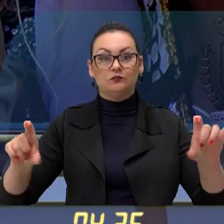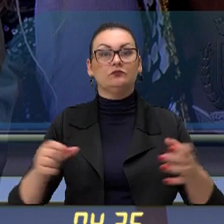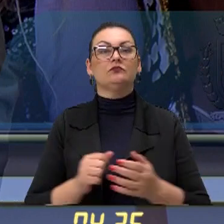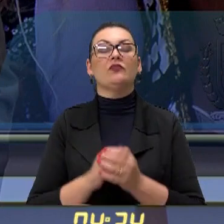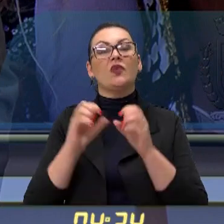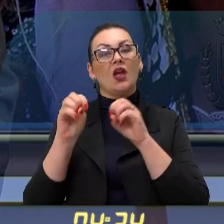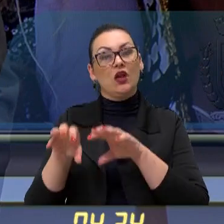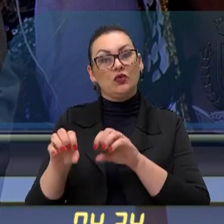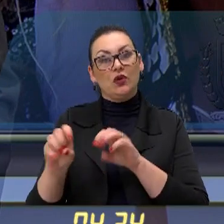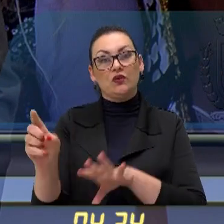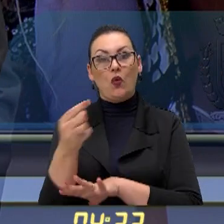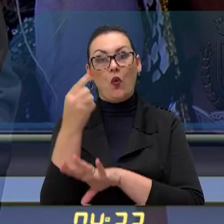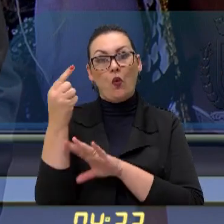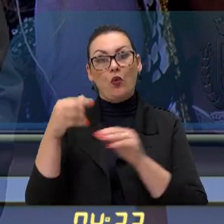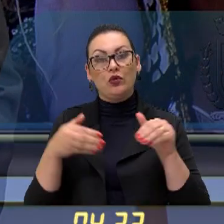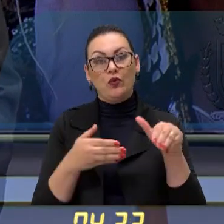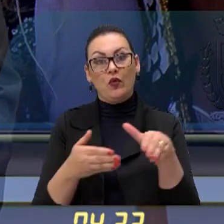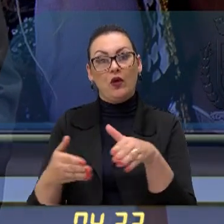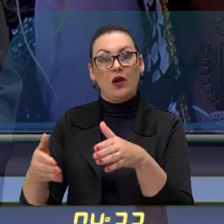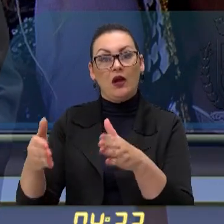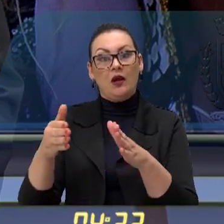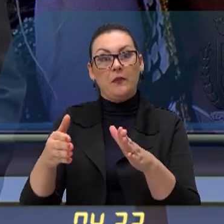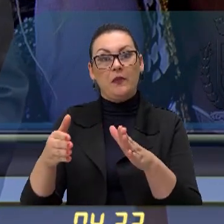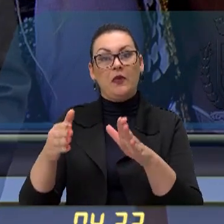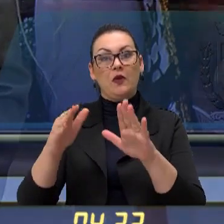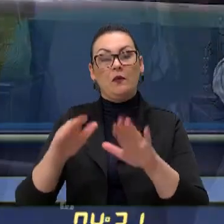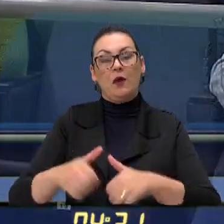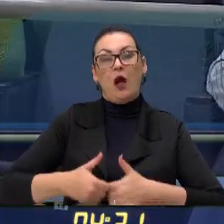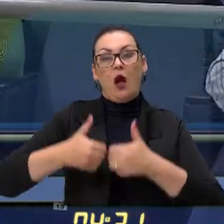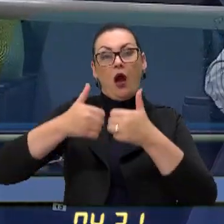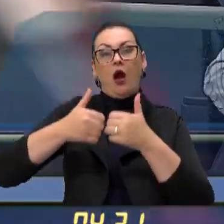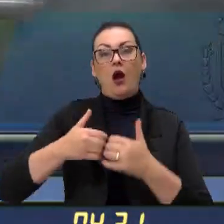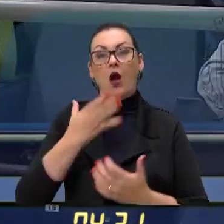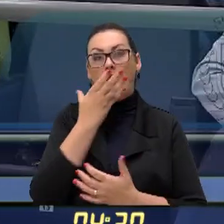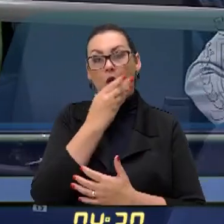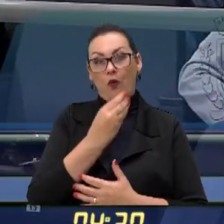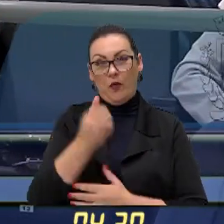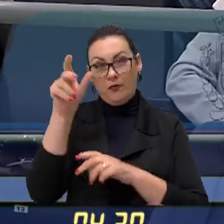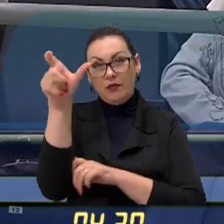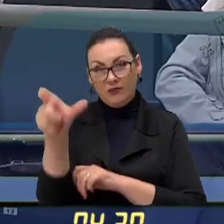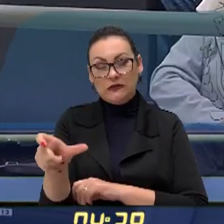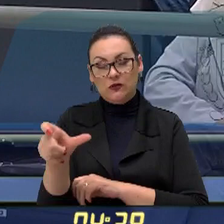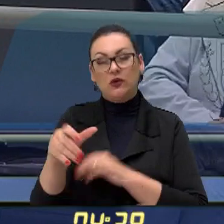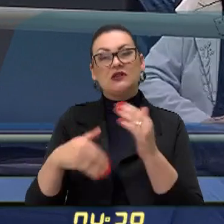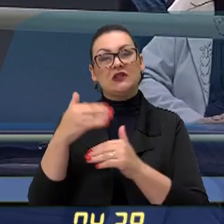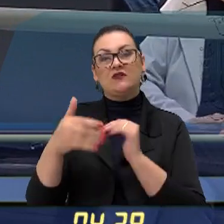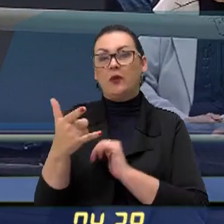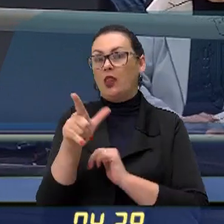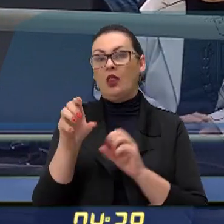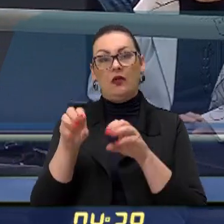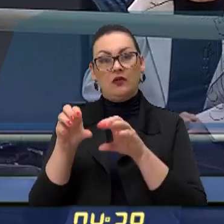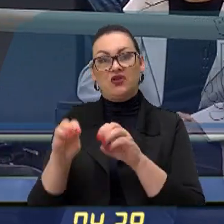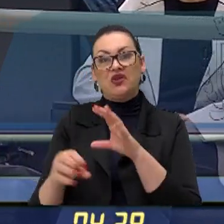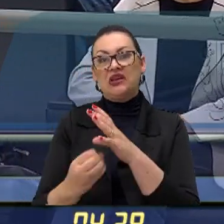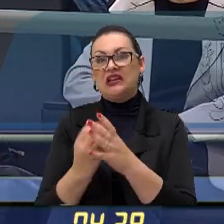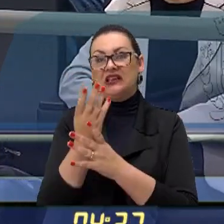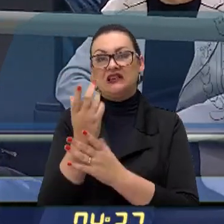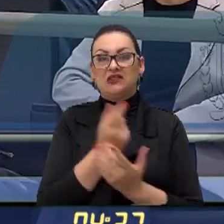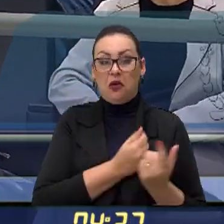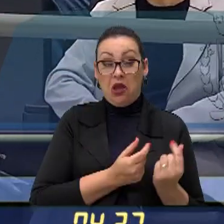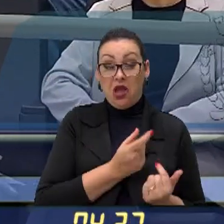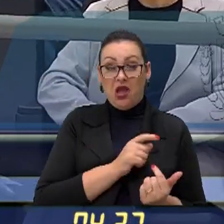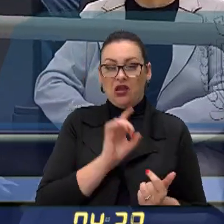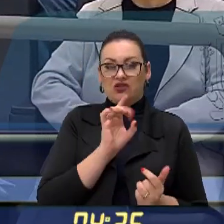a educação é o único caminho para emancipar o homem. Desenvolvimento sem educação é criação de riquezas apenas